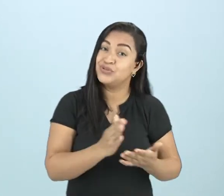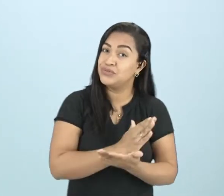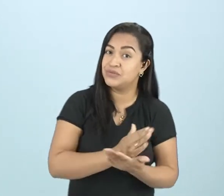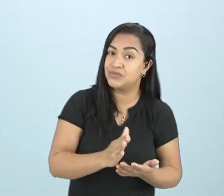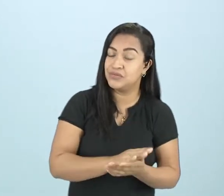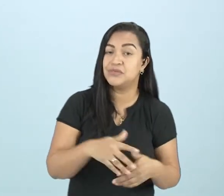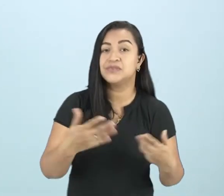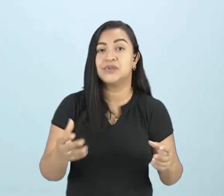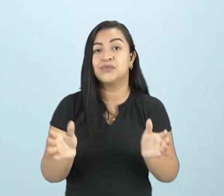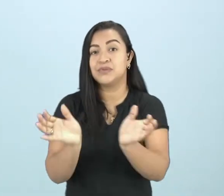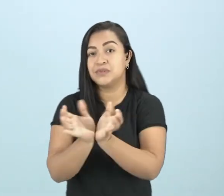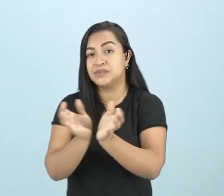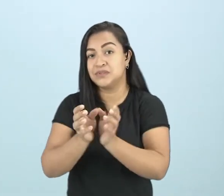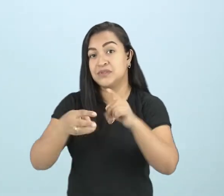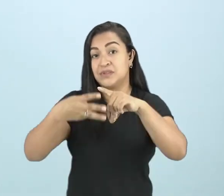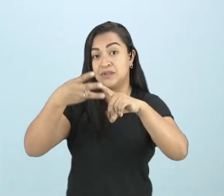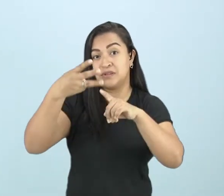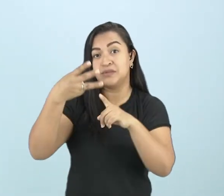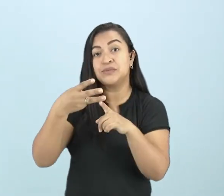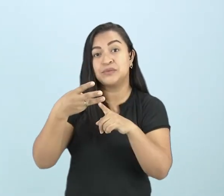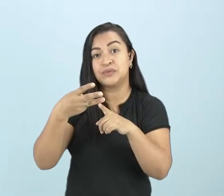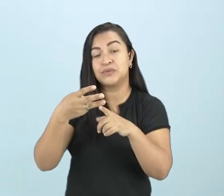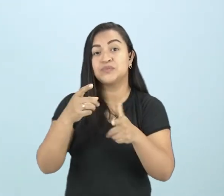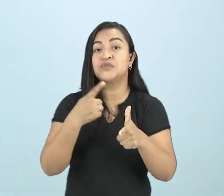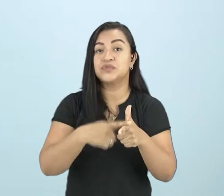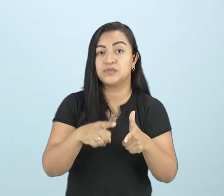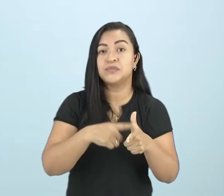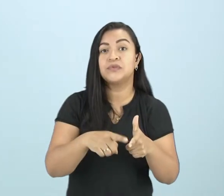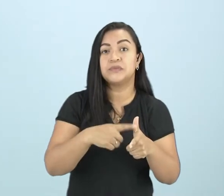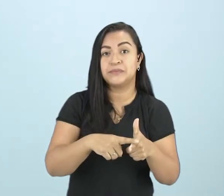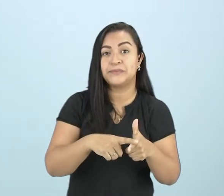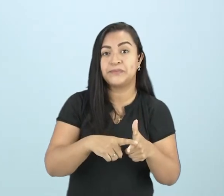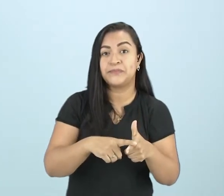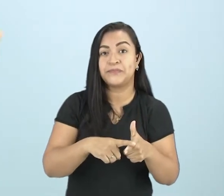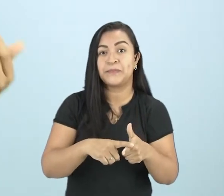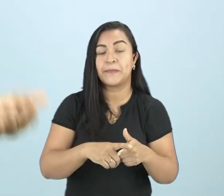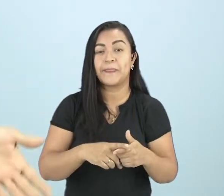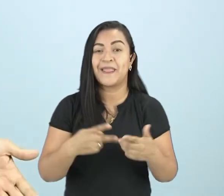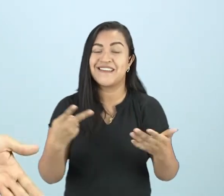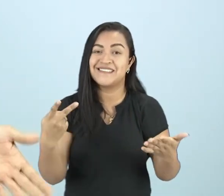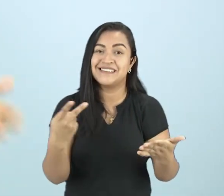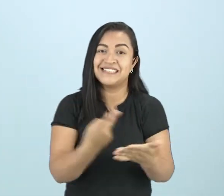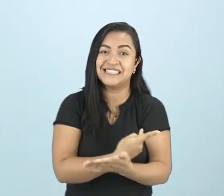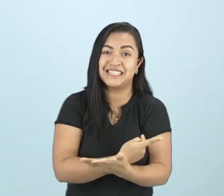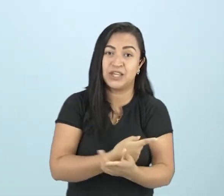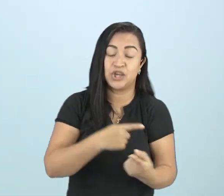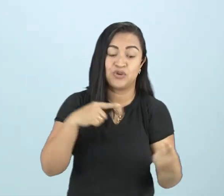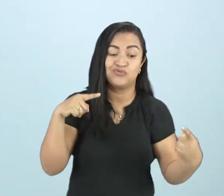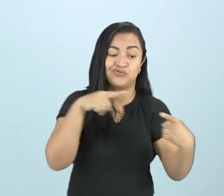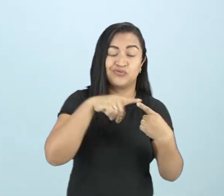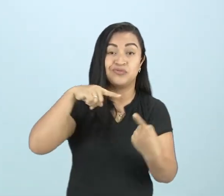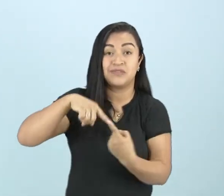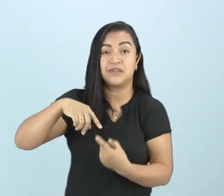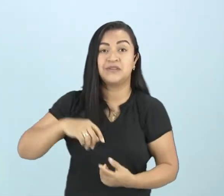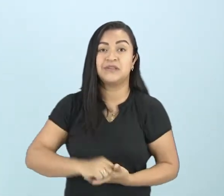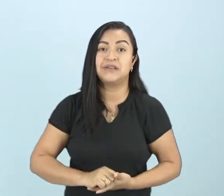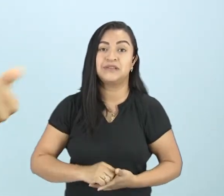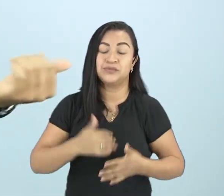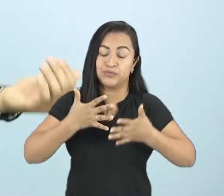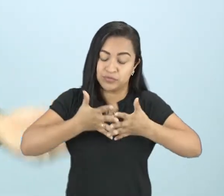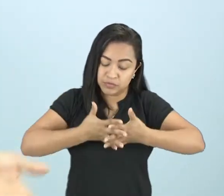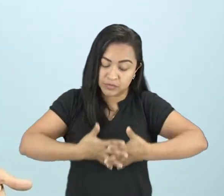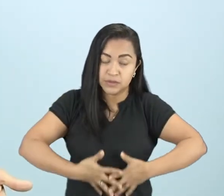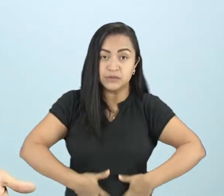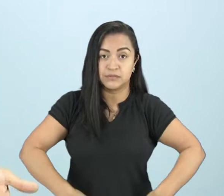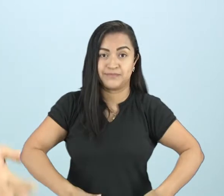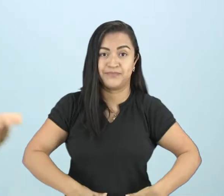esses 3 grupos básicos de distúrbios relacionados a erros de codificação metabólica. Tudo que tem a ver